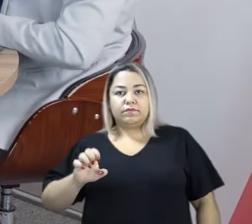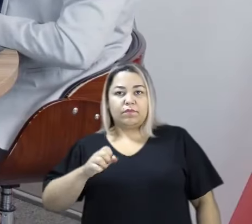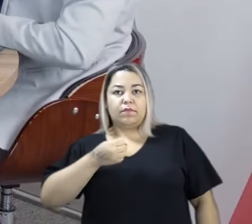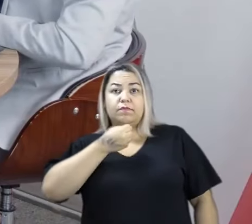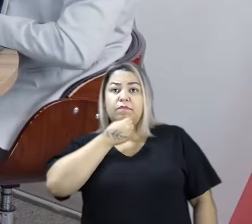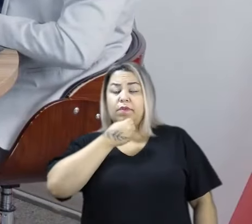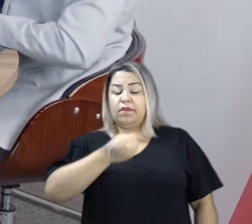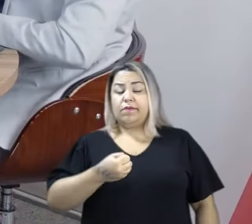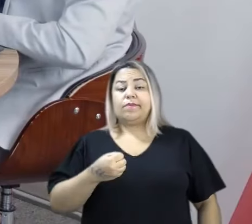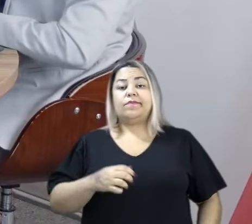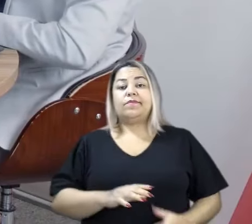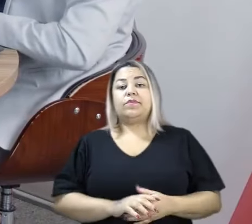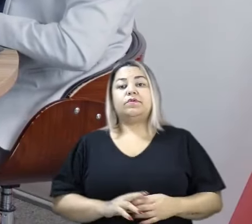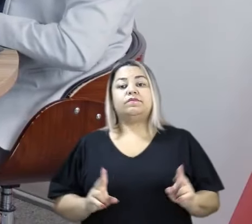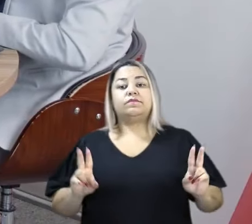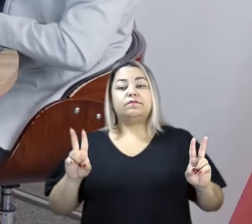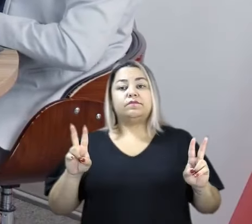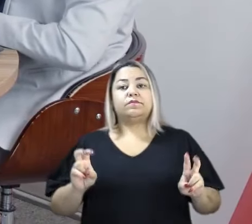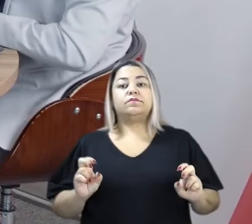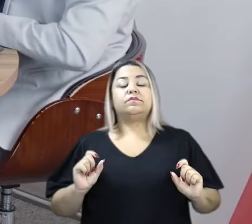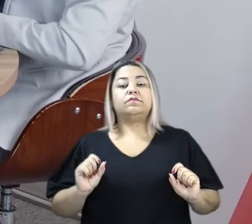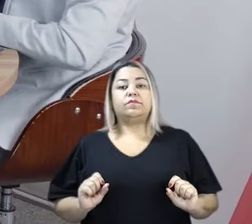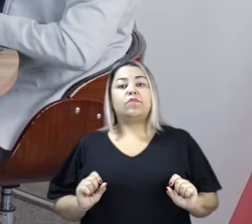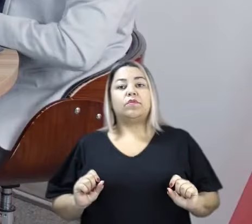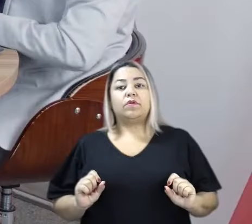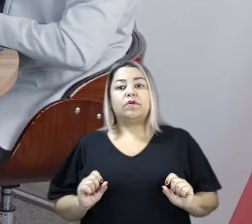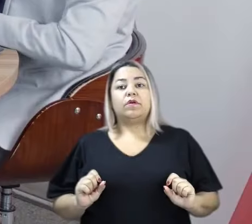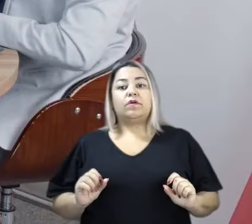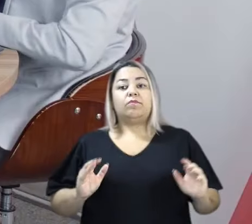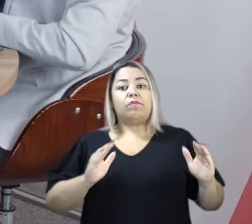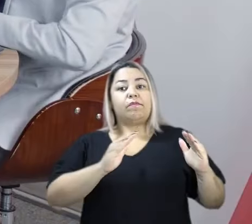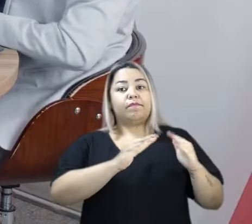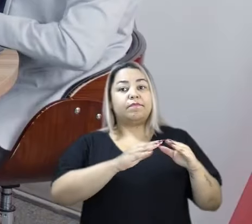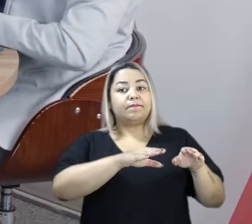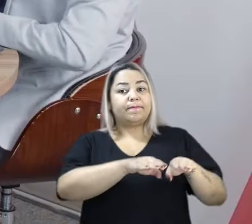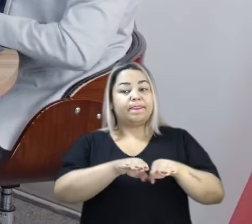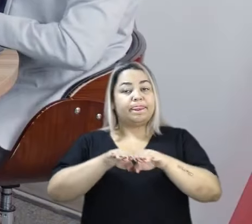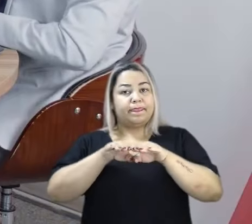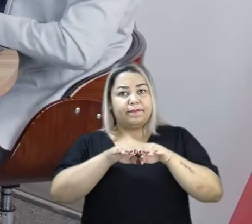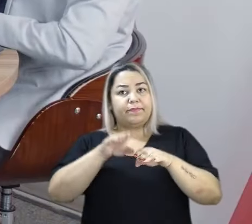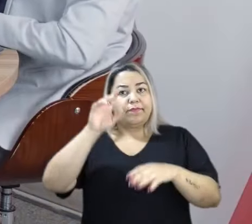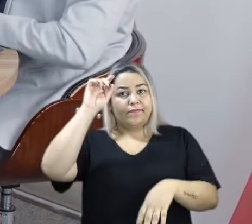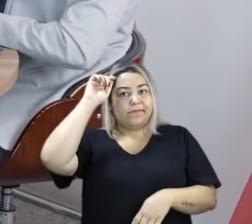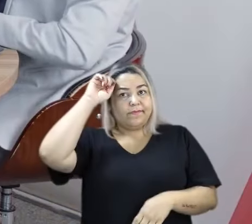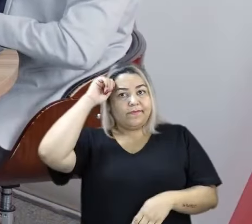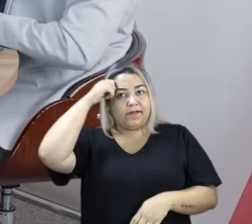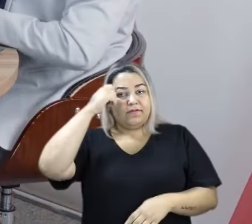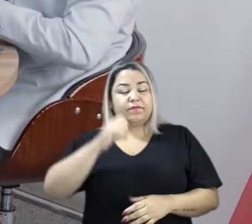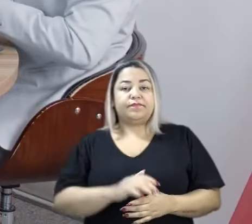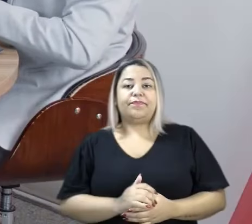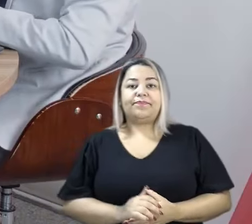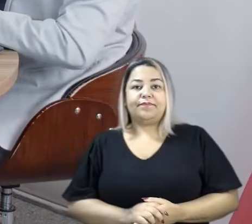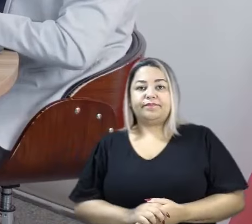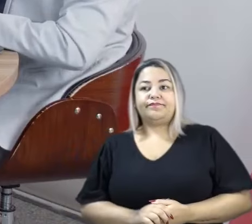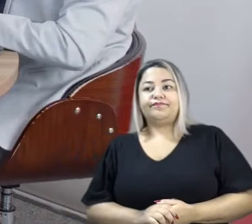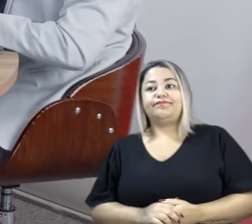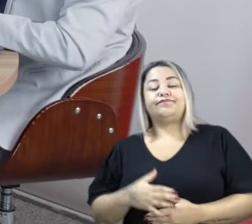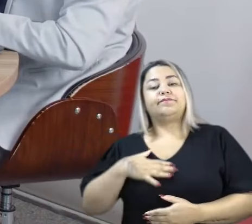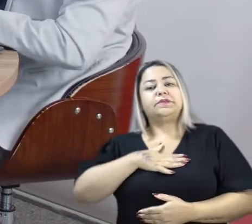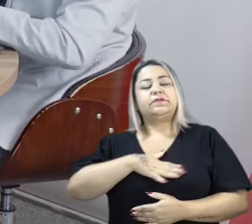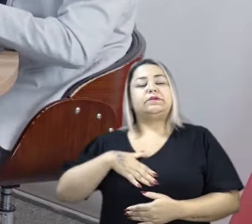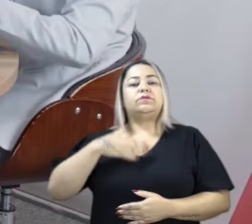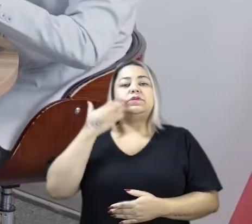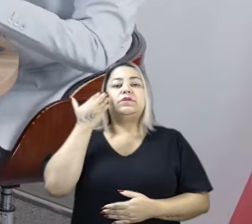entrevista recente, né, sobre as causas da igualdade racial. Eu queria entender, né, de